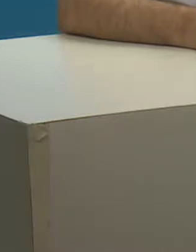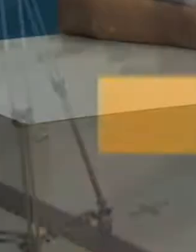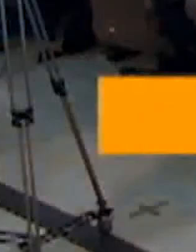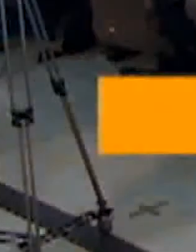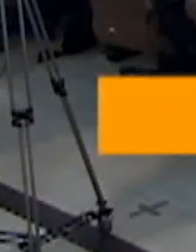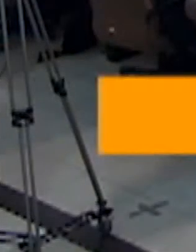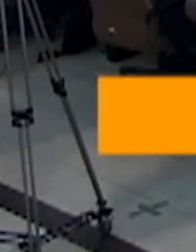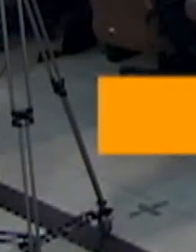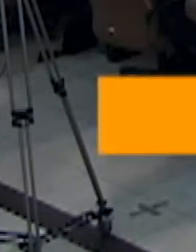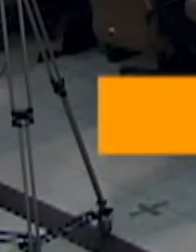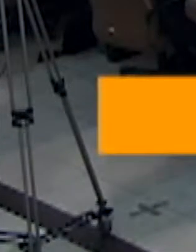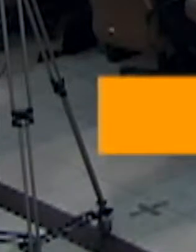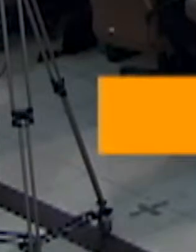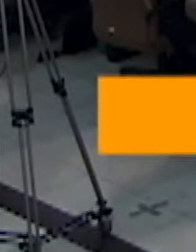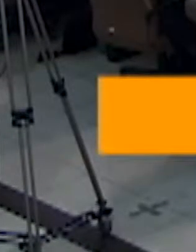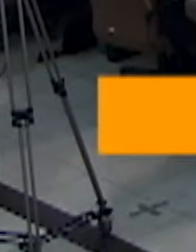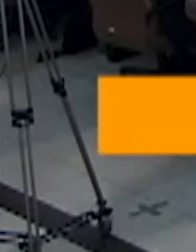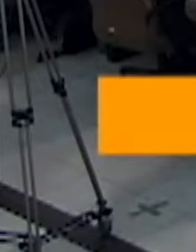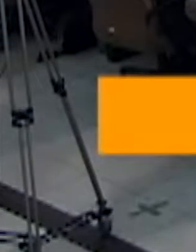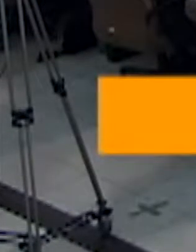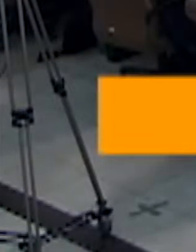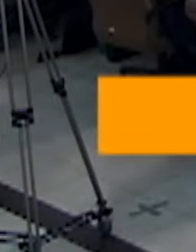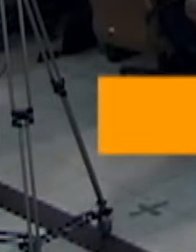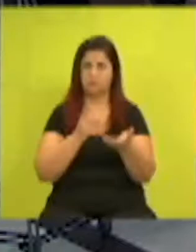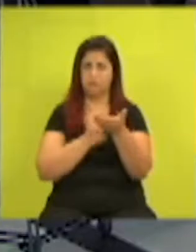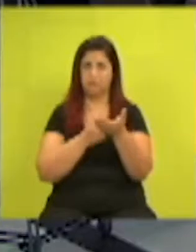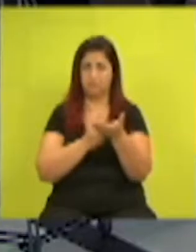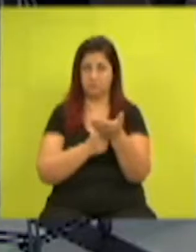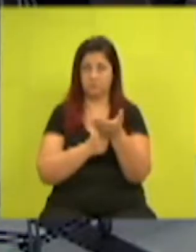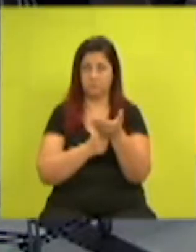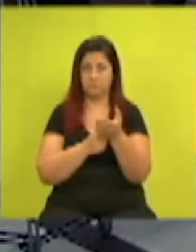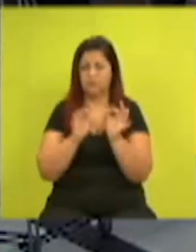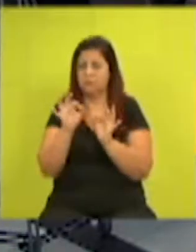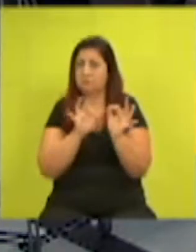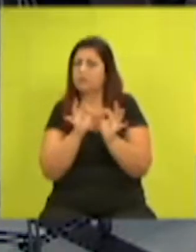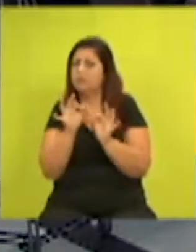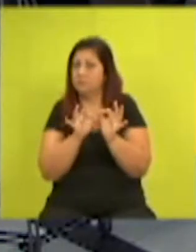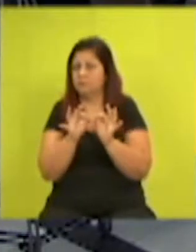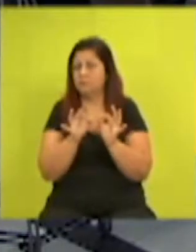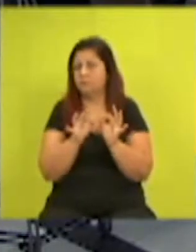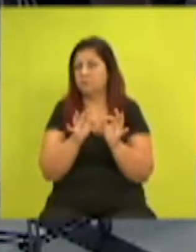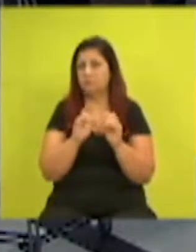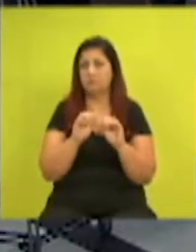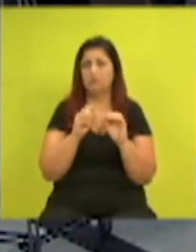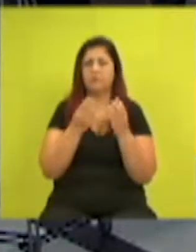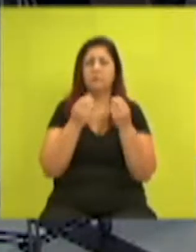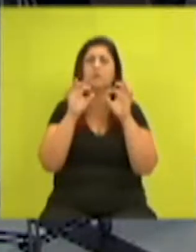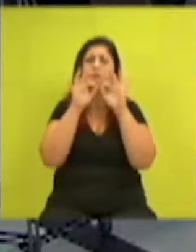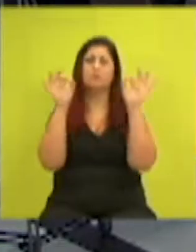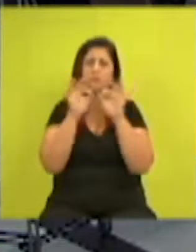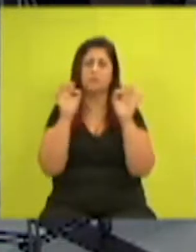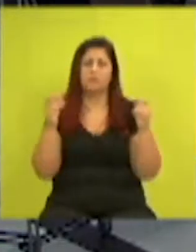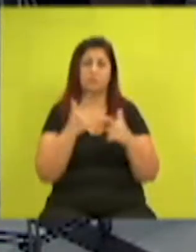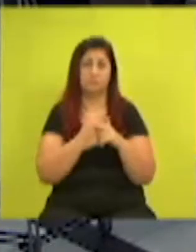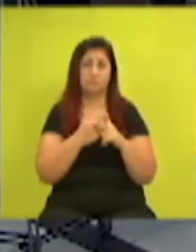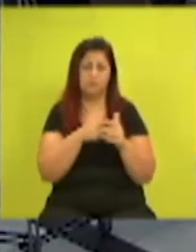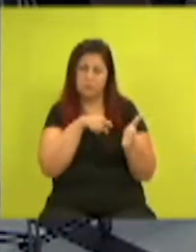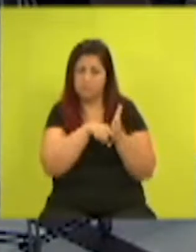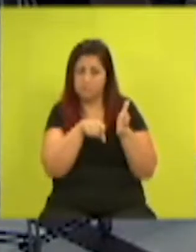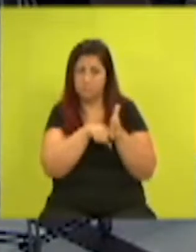ouvir? Bom, esse projeto é mais uma adequação, projeto super simples, porque